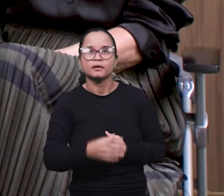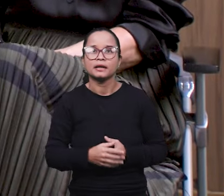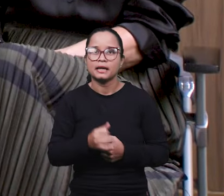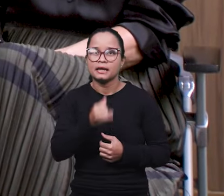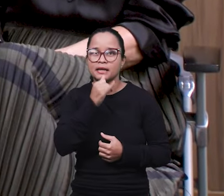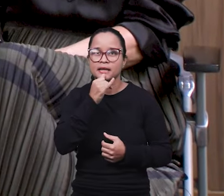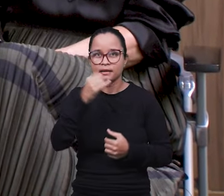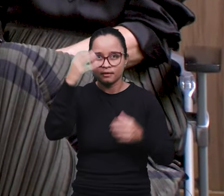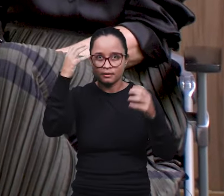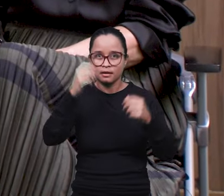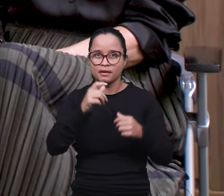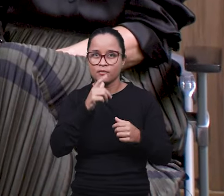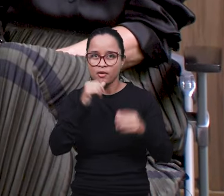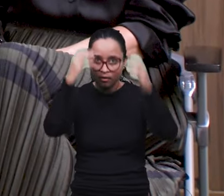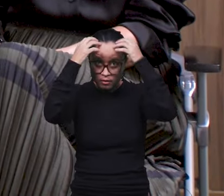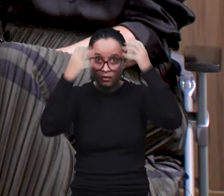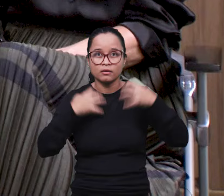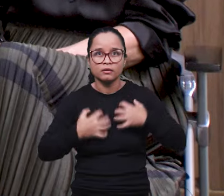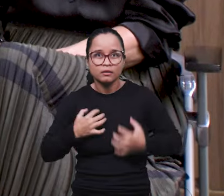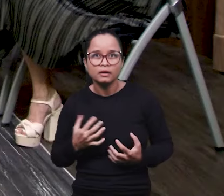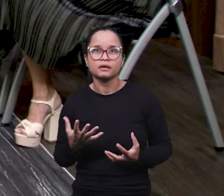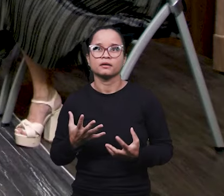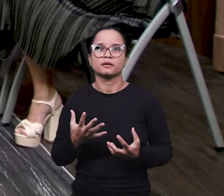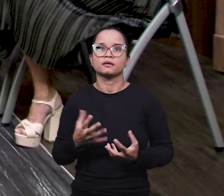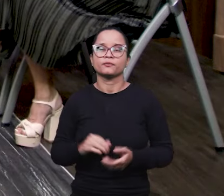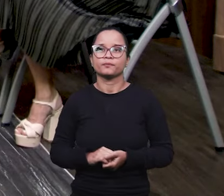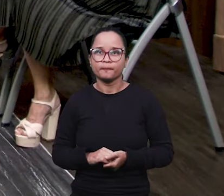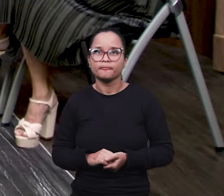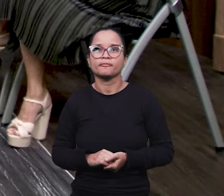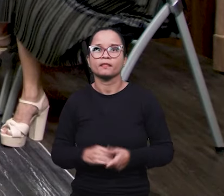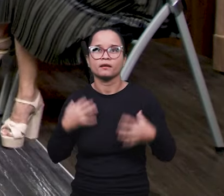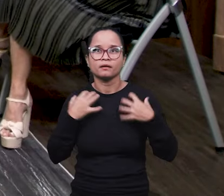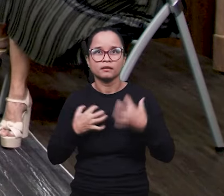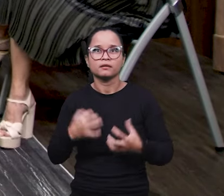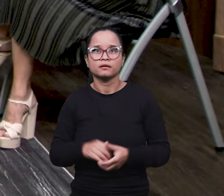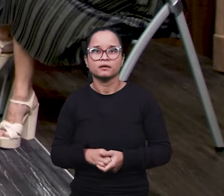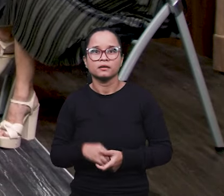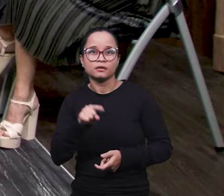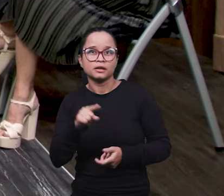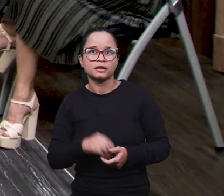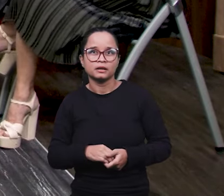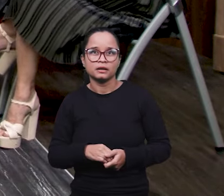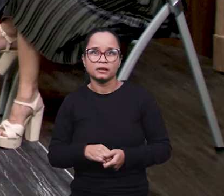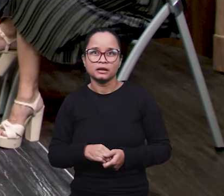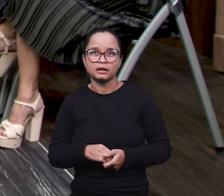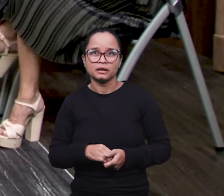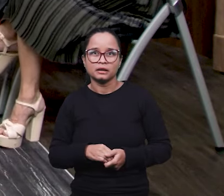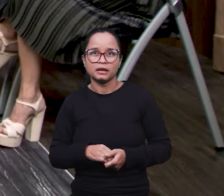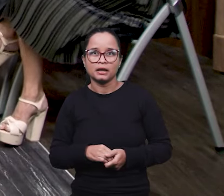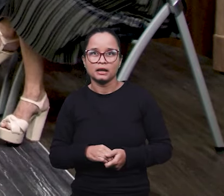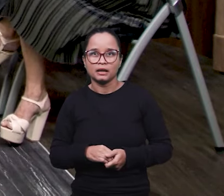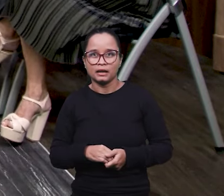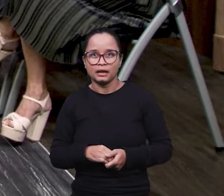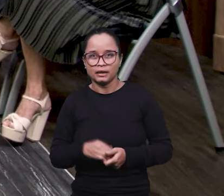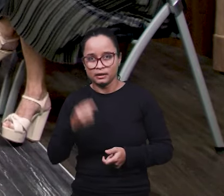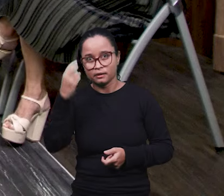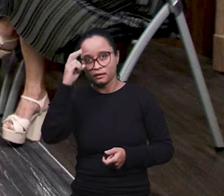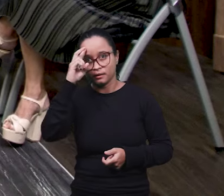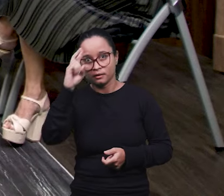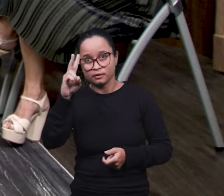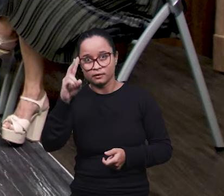exemplo na Europa no inverno curioso gente V falar bastante coisa Eles Eles tomam banho cada dois dias assim n eu